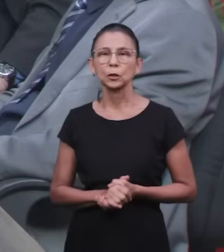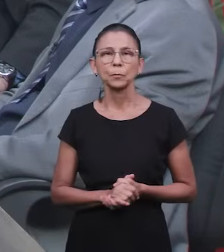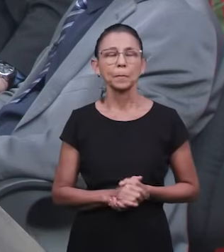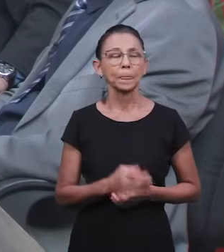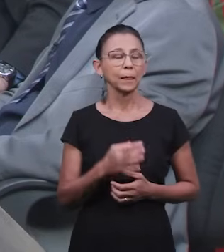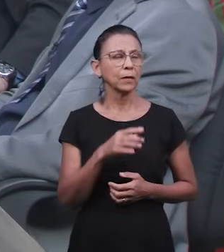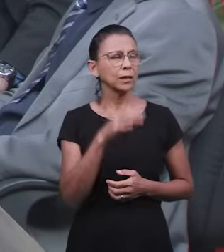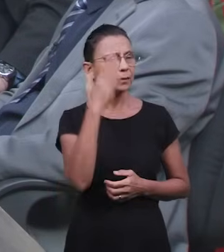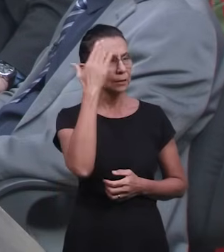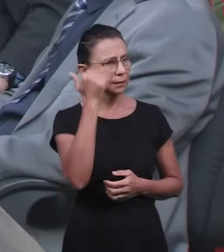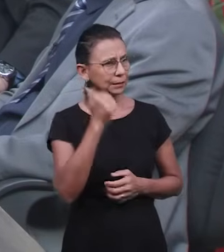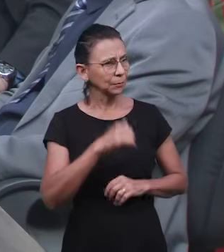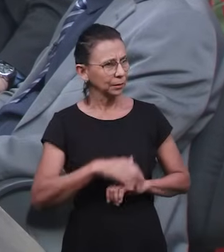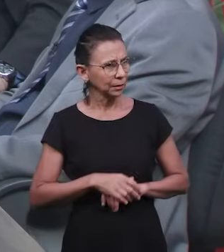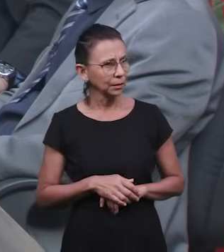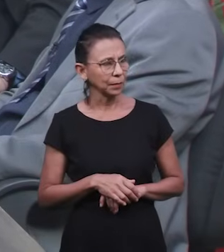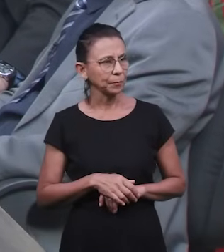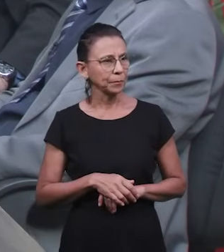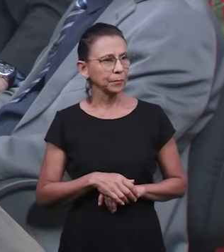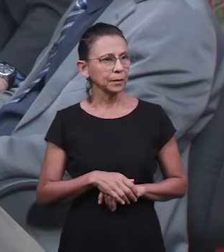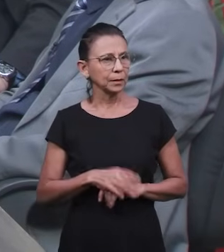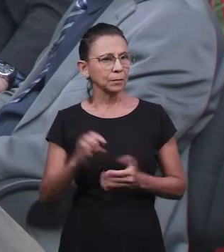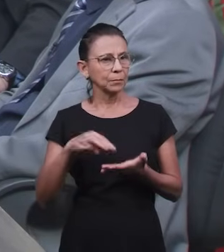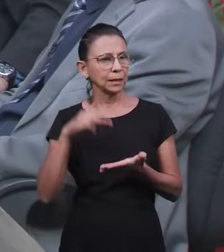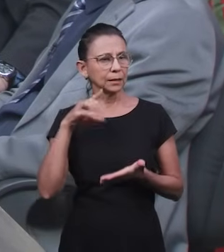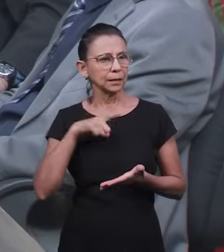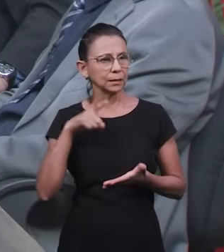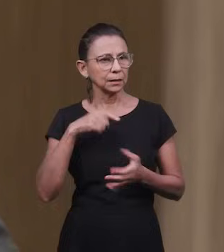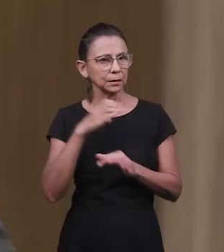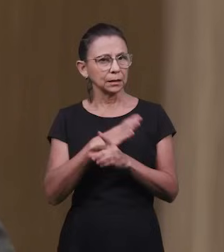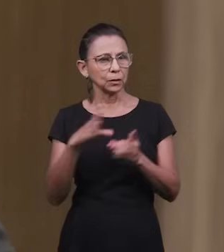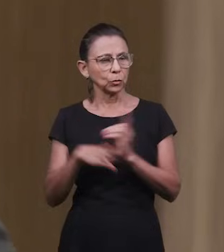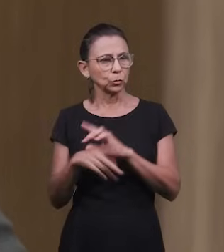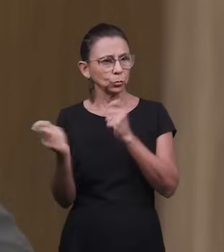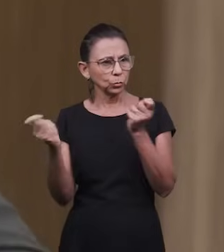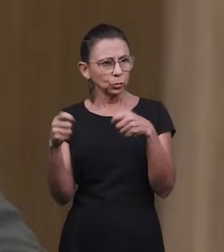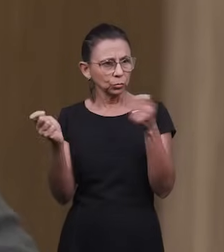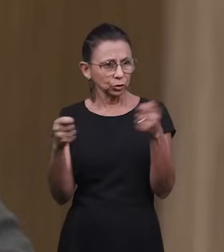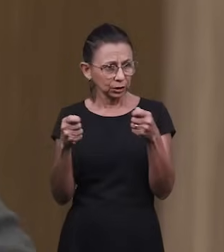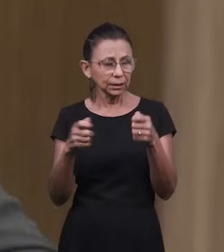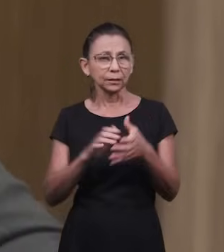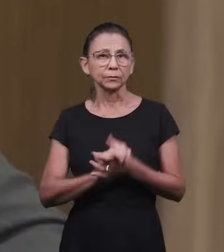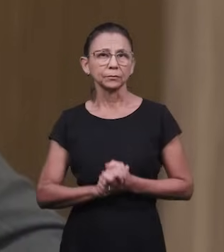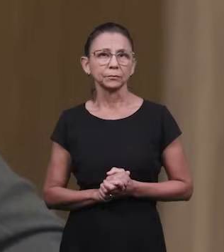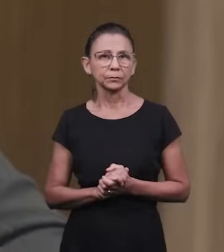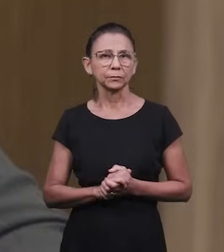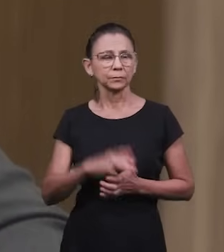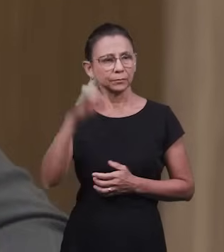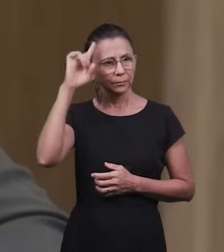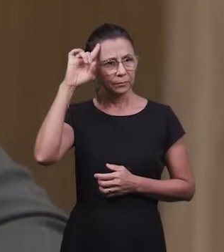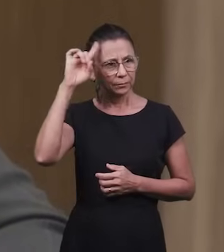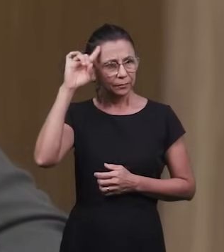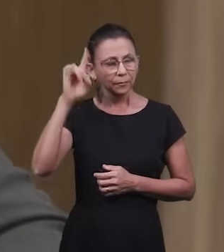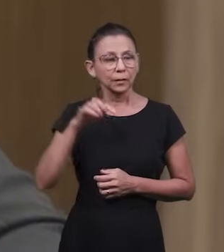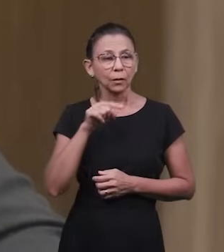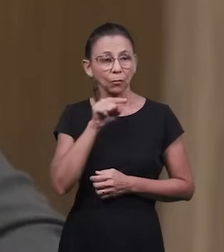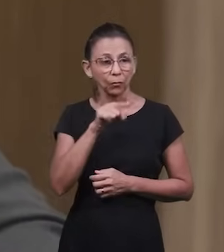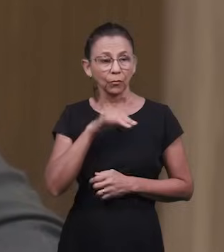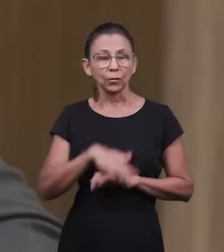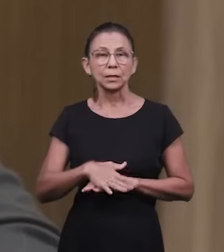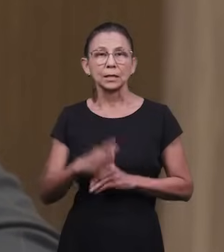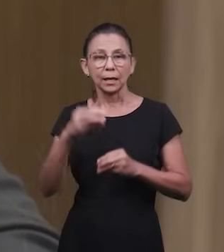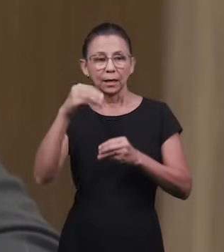Ela, onde? Eu falo assim, você vai encontrar no YouTube. Mas não sabia não. Eu falei, pois é. Aí eu falei, se você